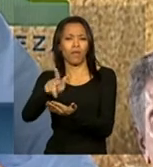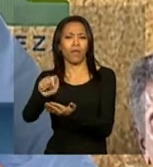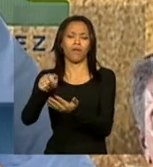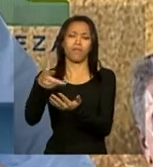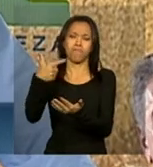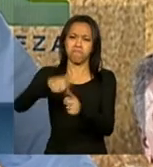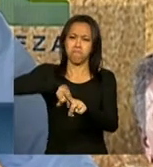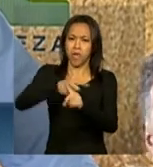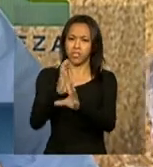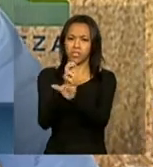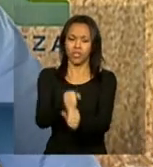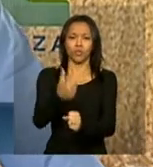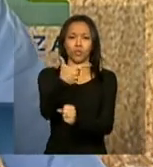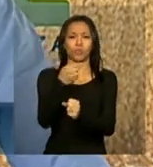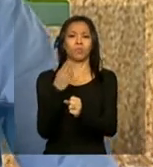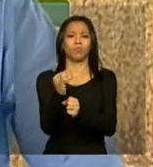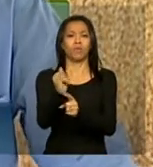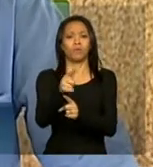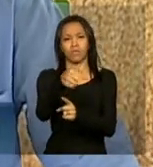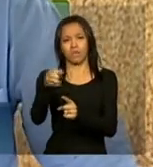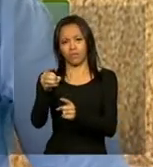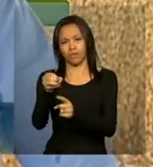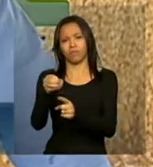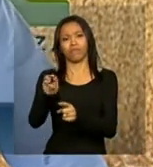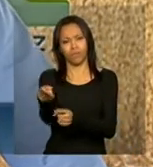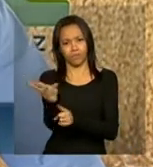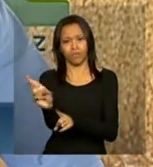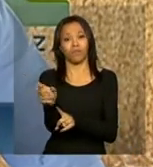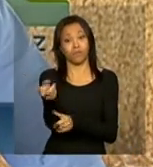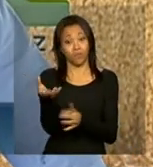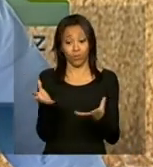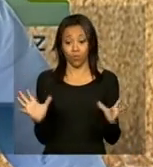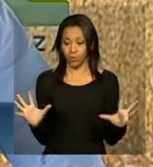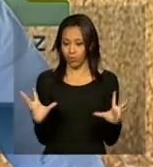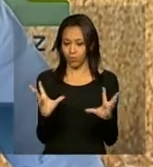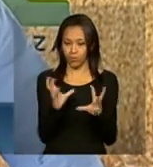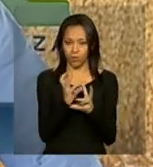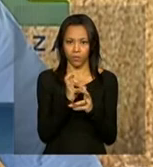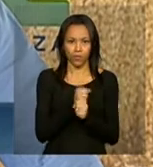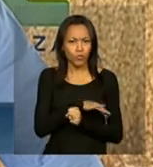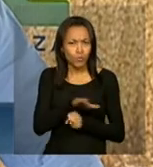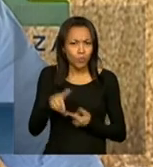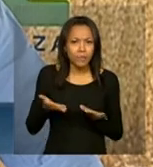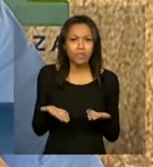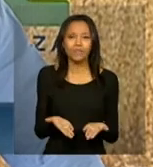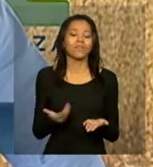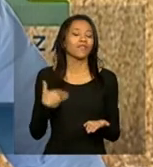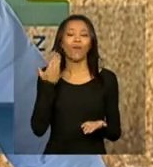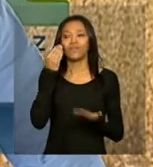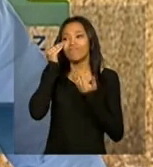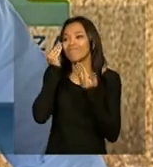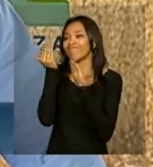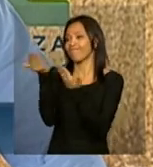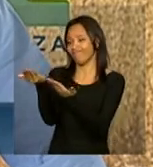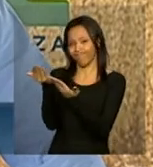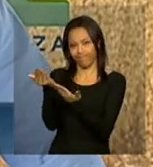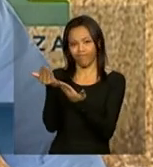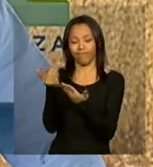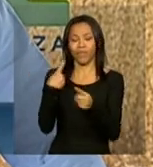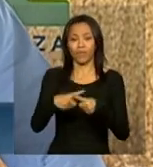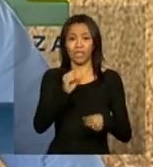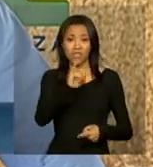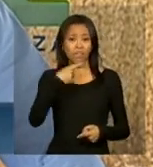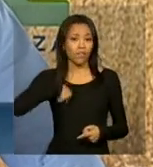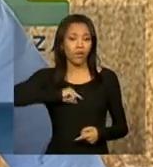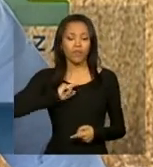e 700 milhões de reais. Então, senhora presidente, tudo isso nós queremos agradecer, porque se